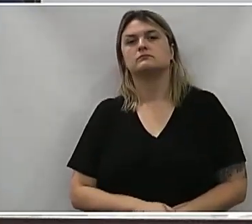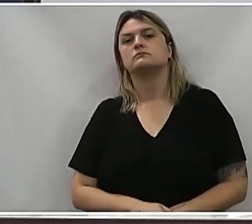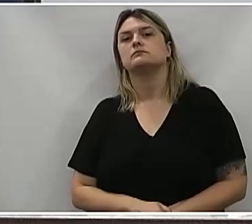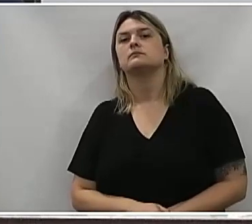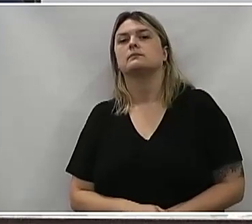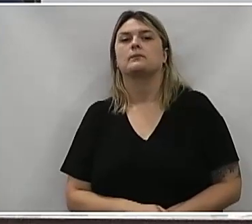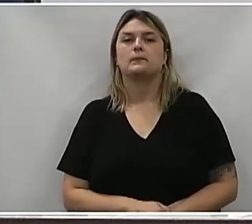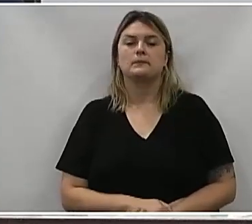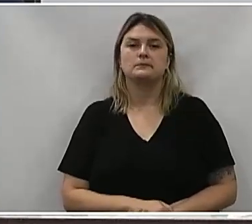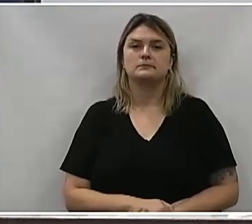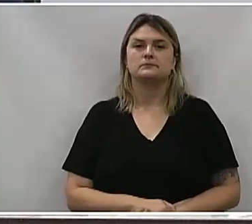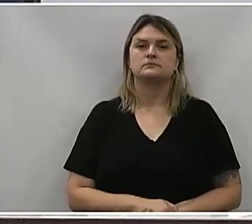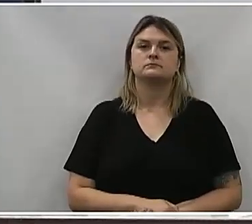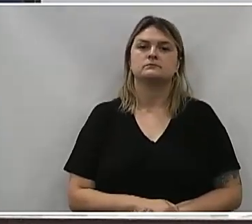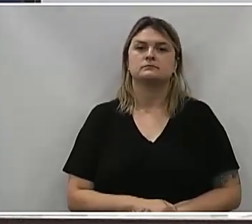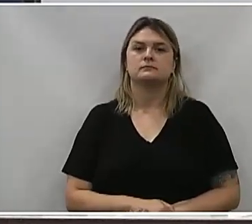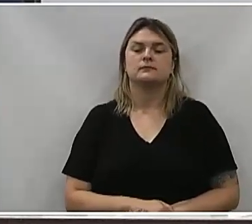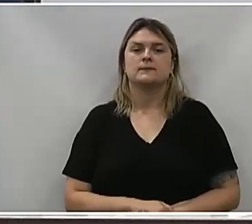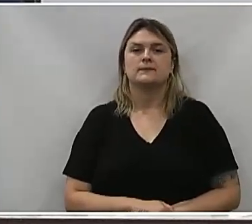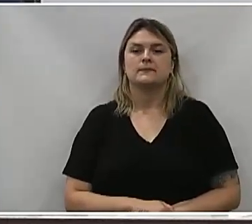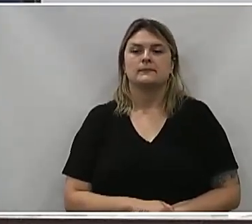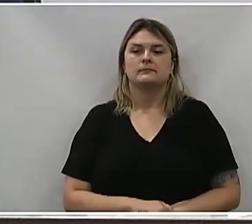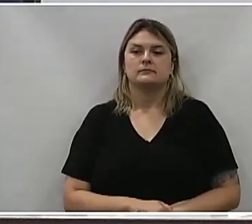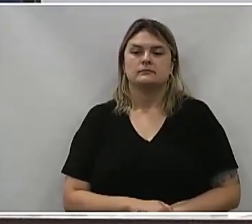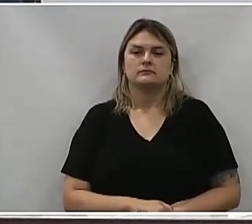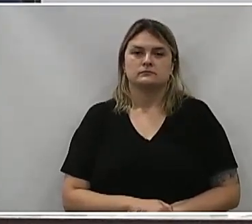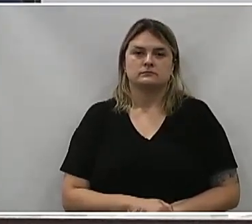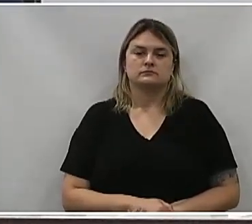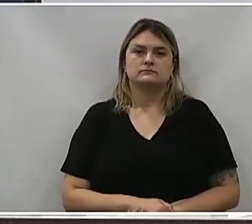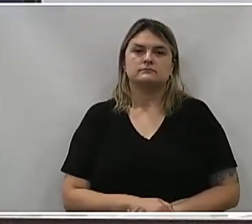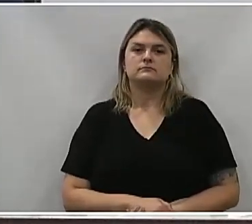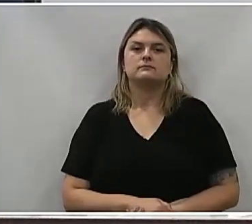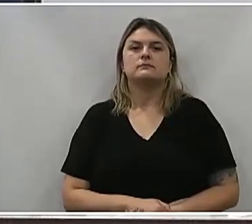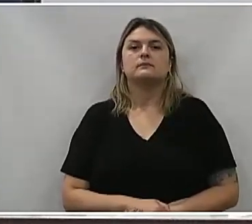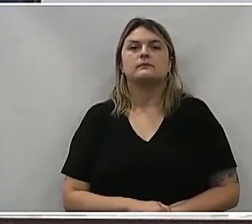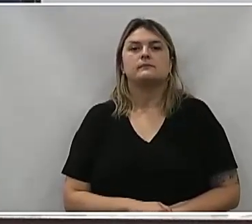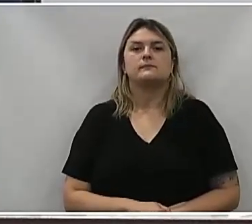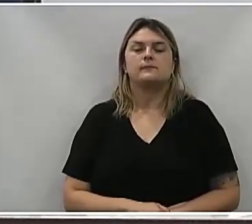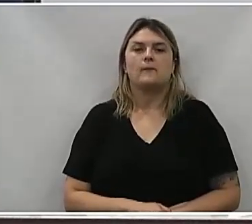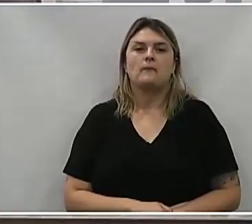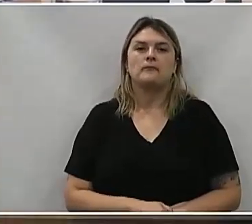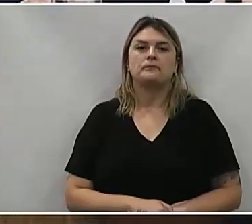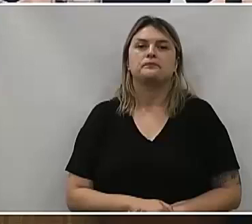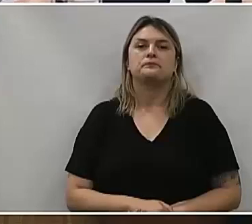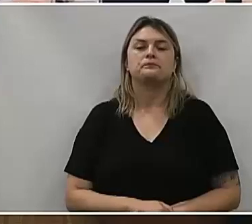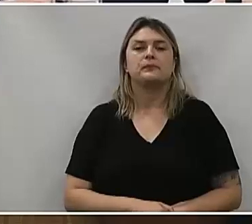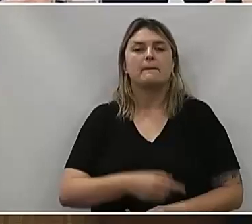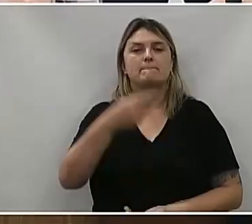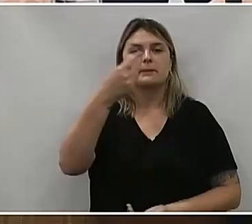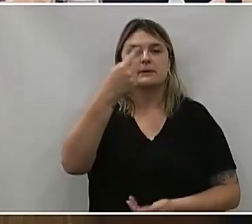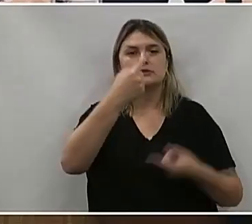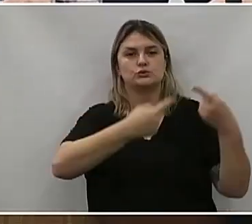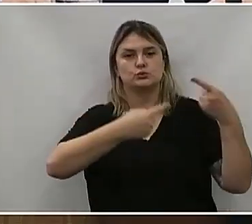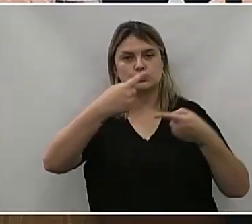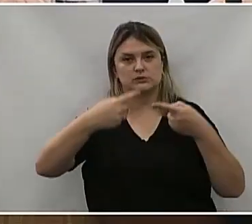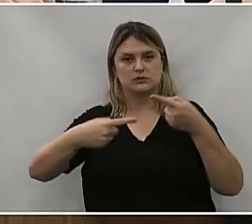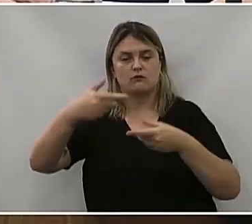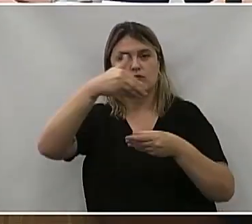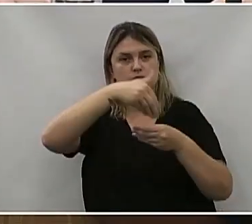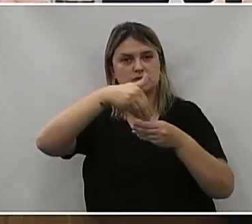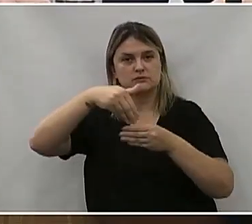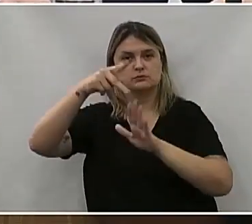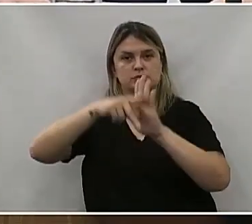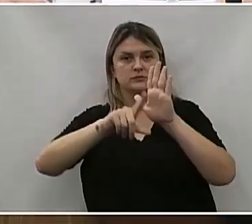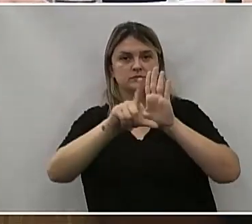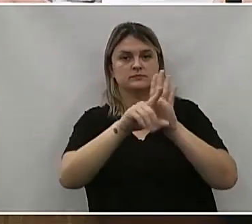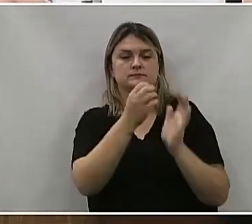Orçamento e Patrimônio, favorável ao projeto de lei ordinária de número 29 de 2023. Em primeira discussão e votação do